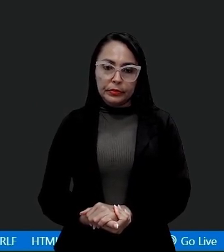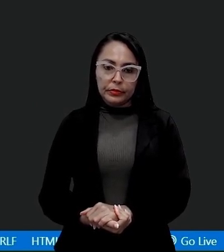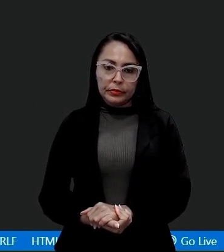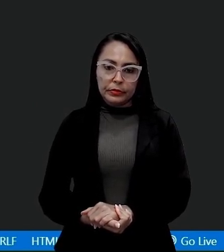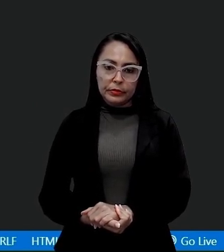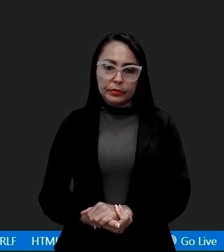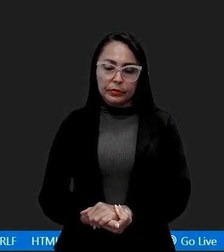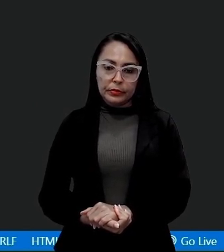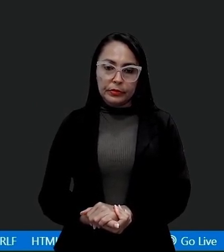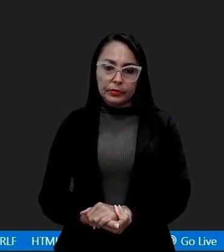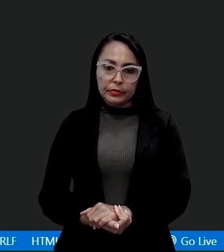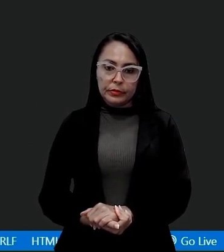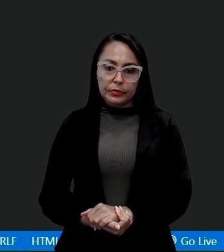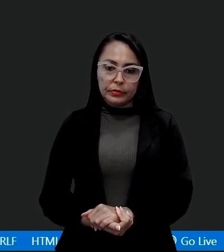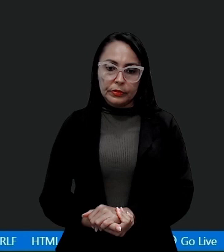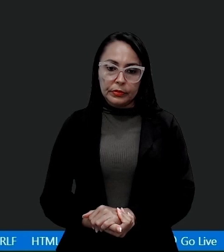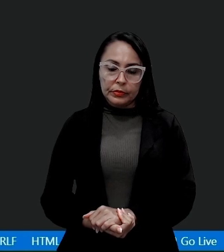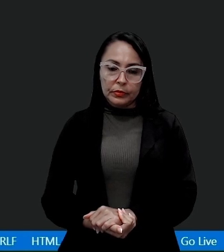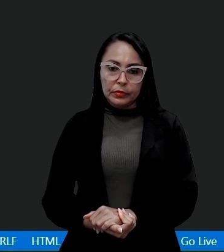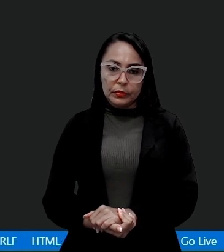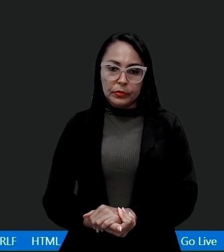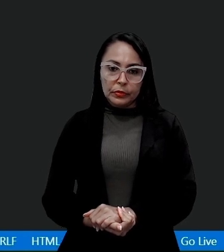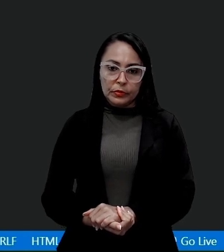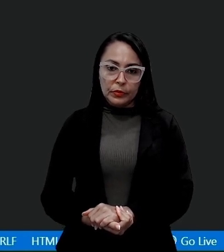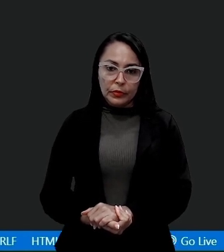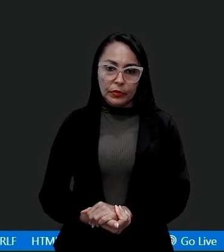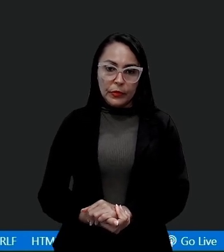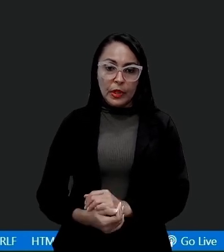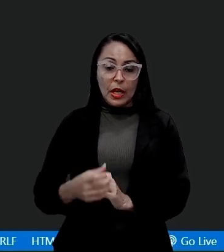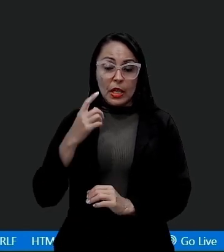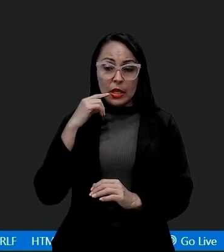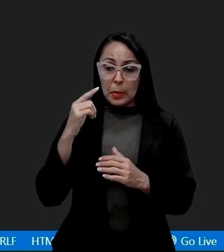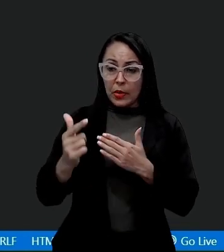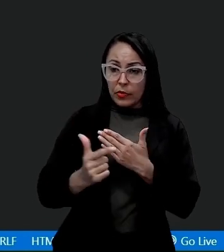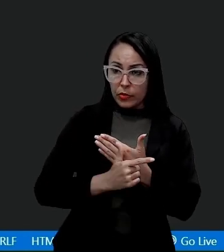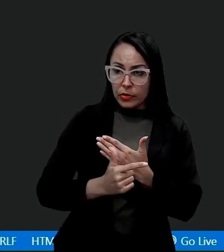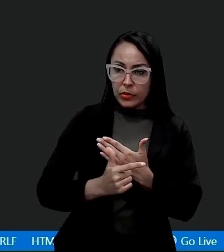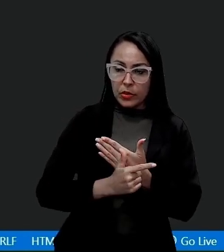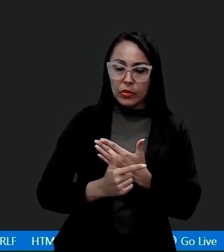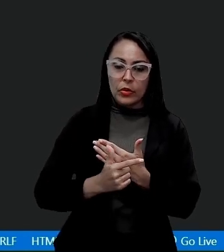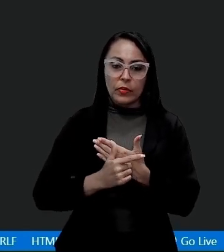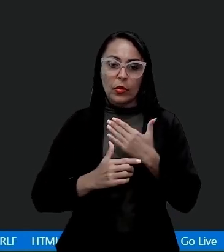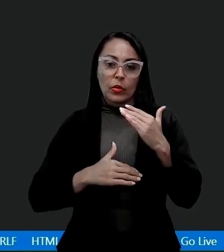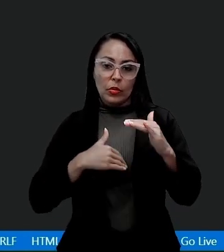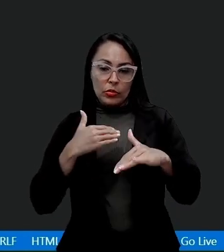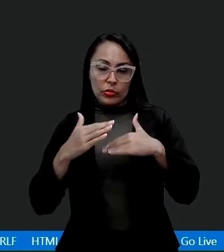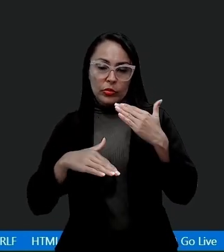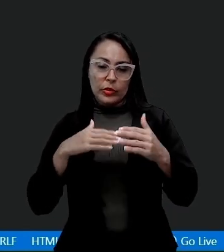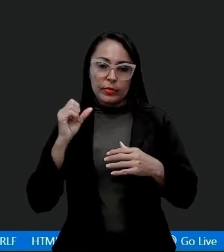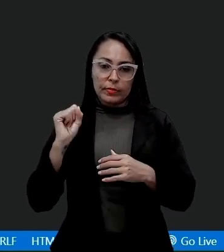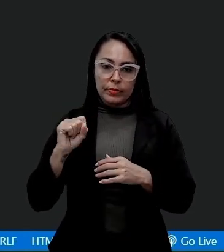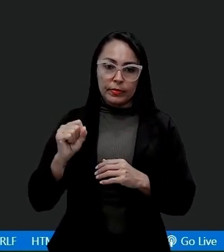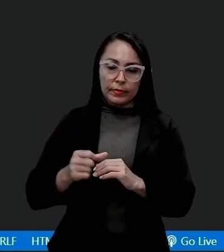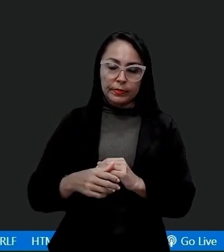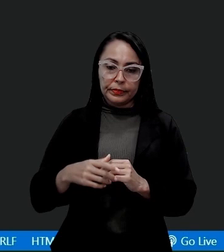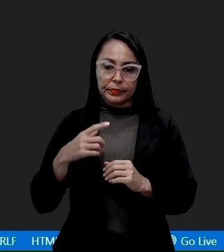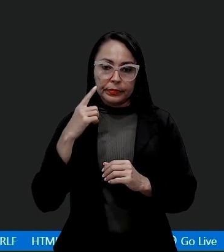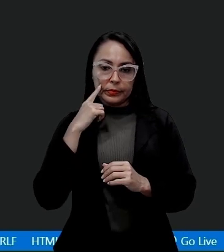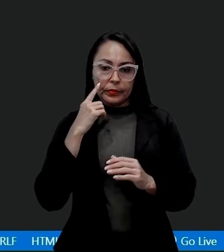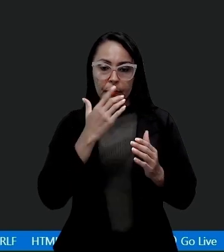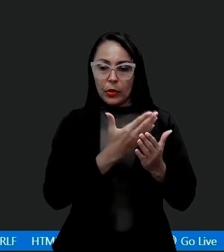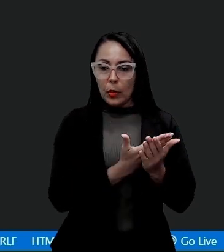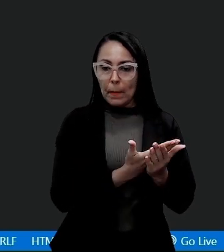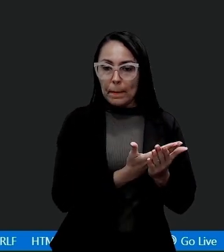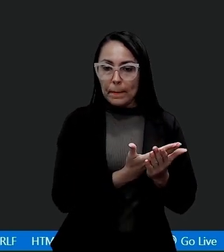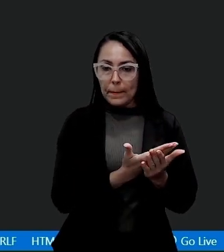Esse atributo onClick, ele recebe a função que eu vou construir em JavaScript como parâmetro, e vai